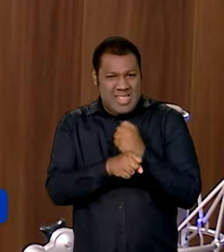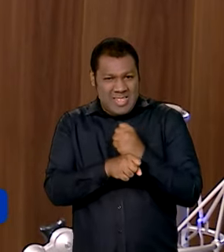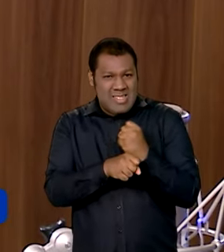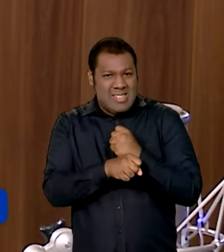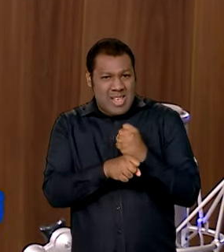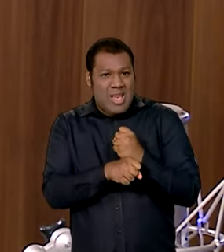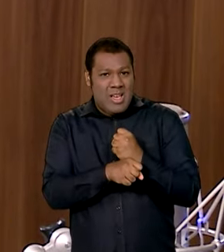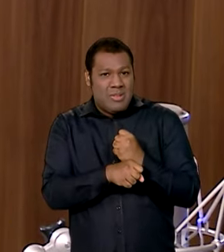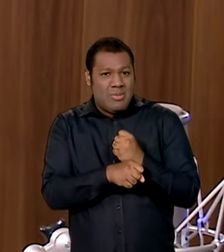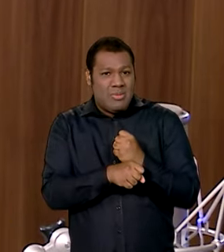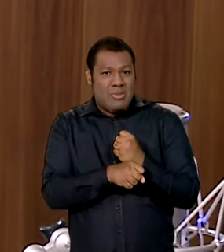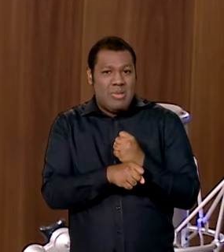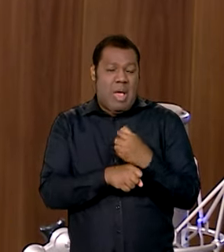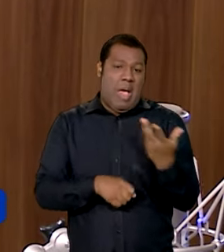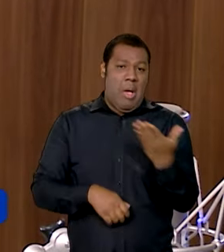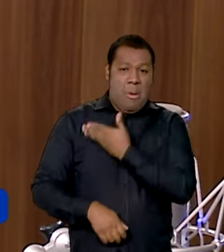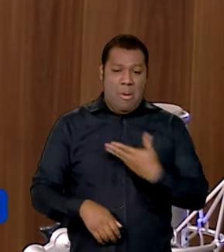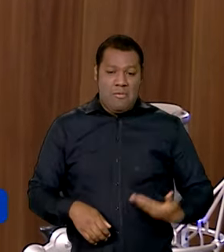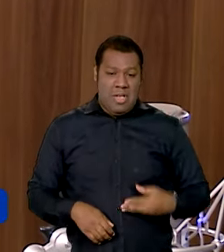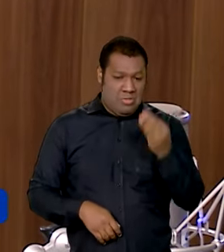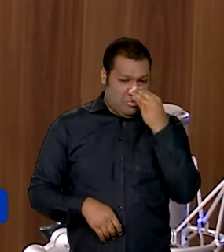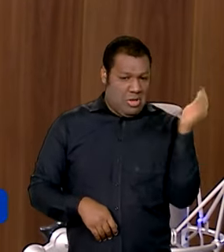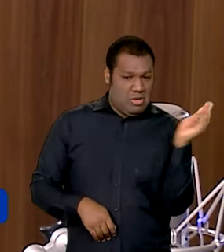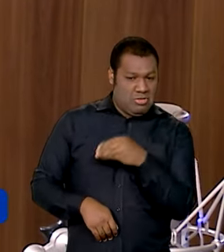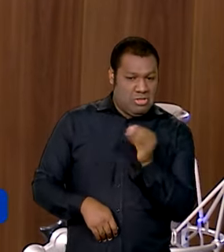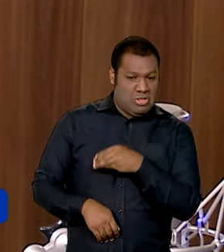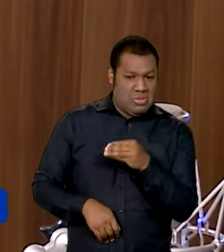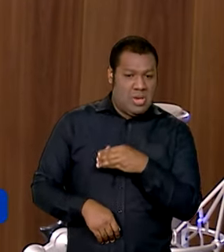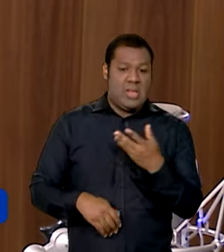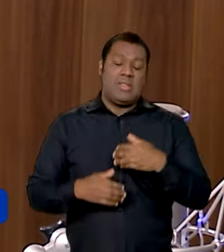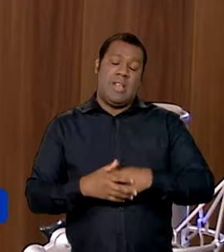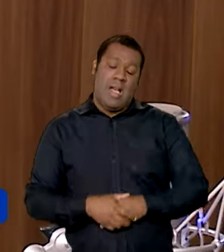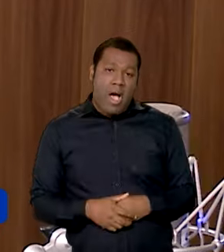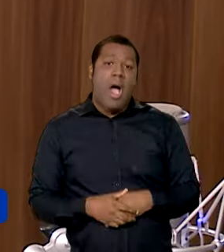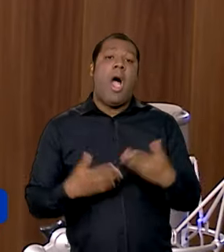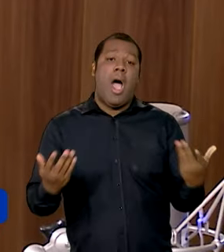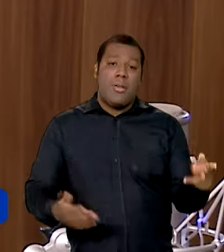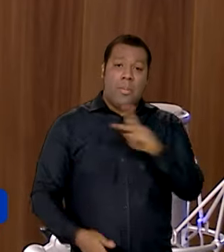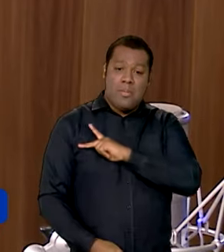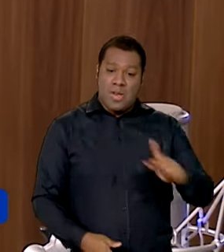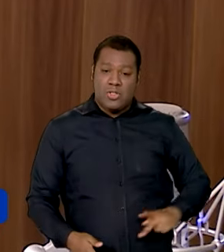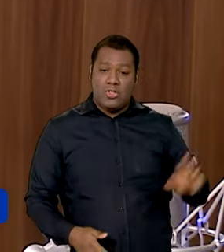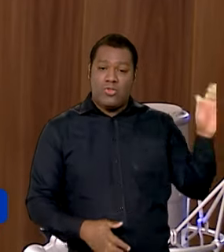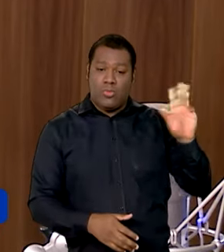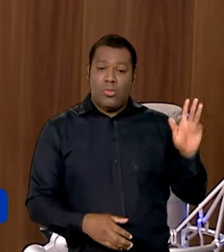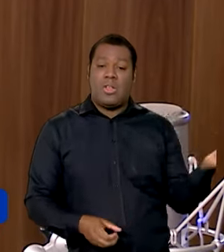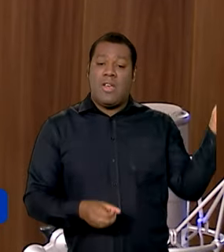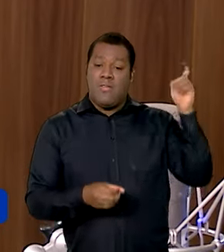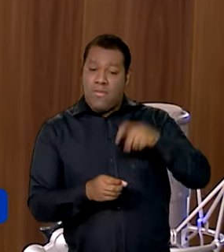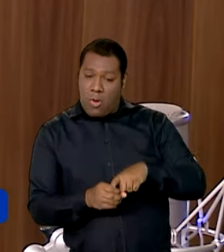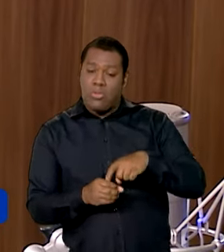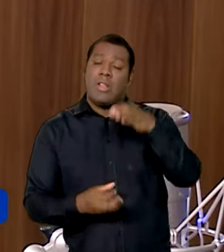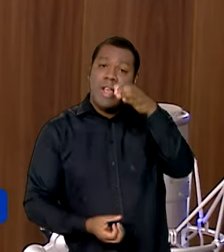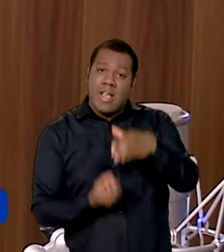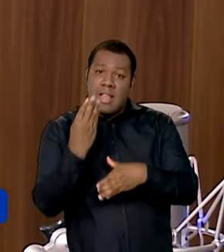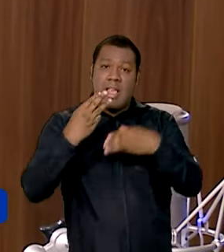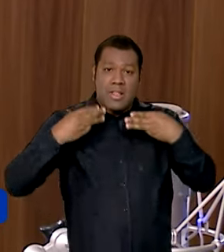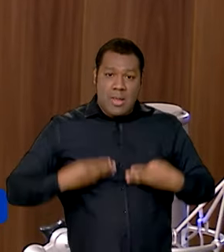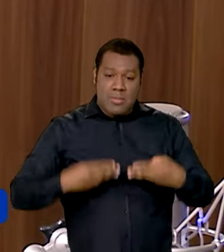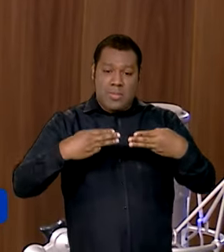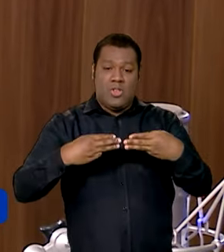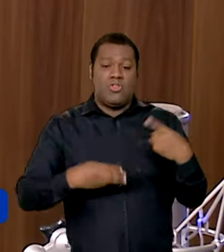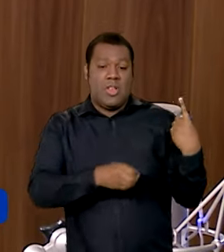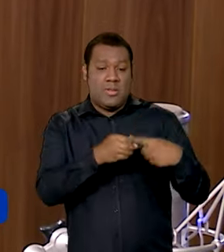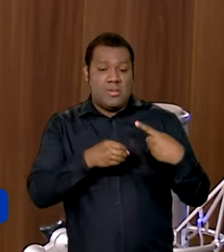volta retoma a política de prevenção criando o ministério das cidades Minha Casa Minha Vida proteção de encosta